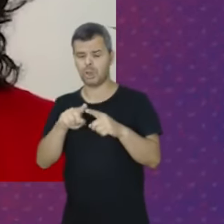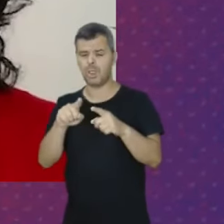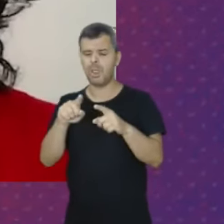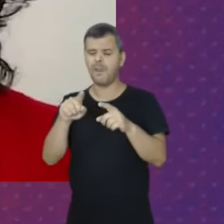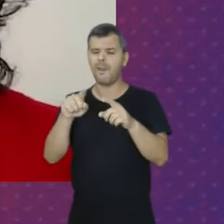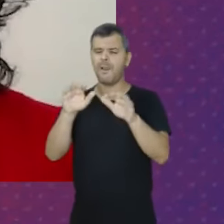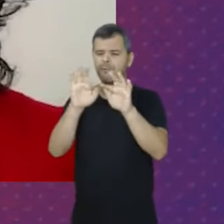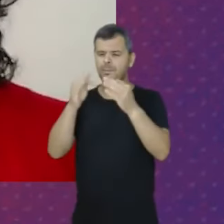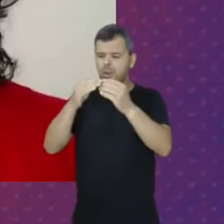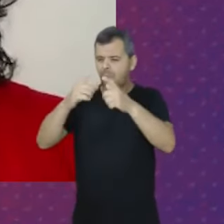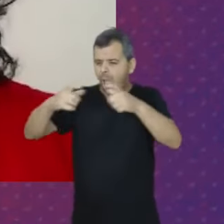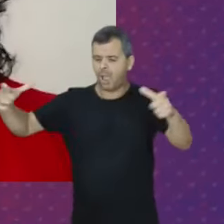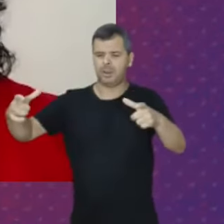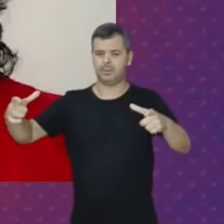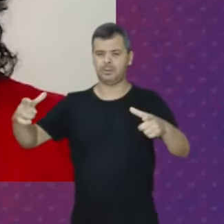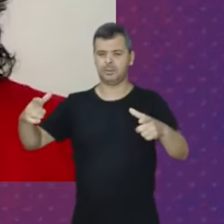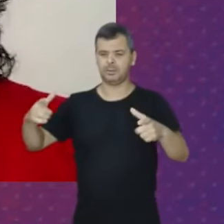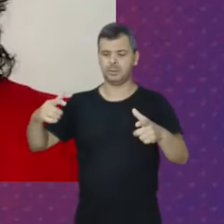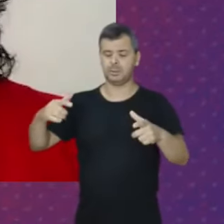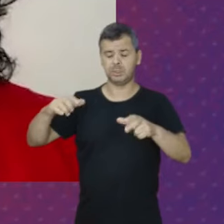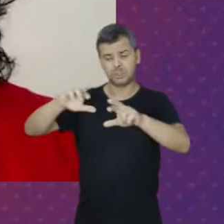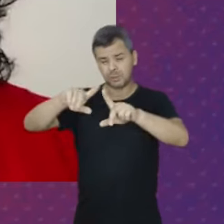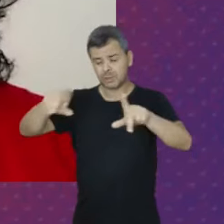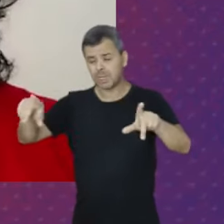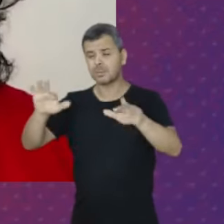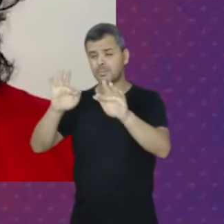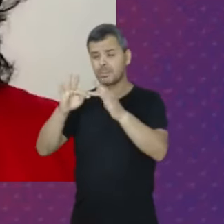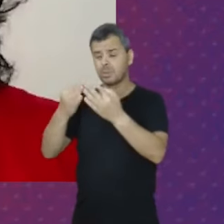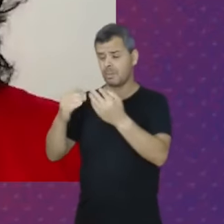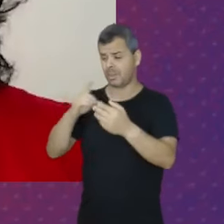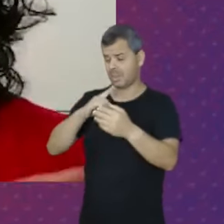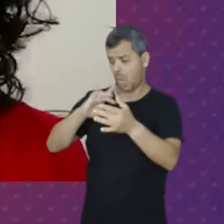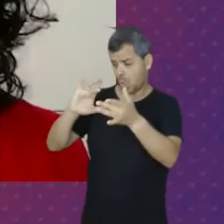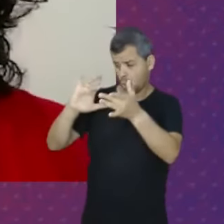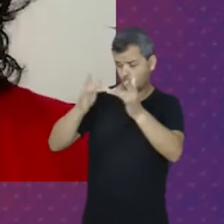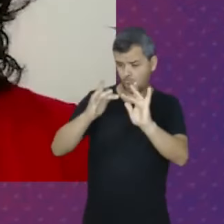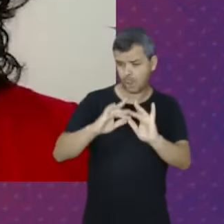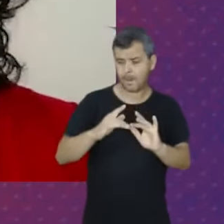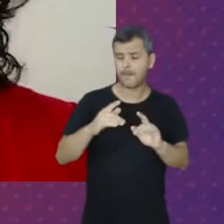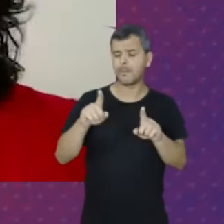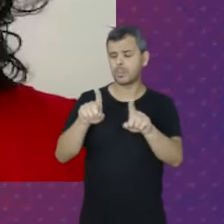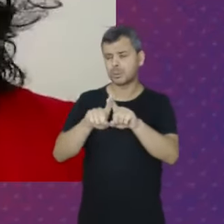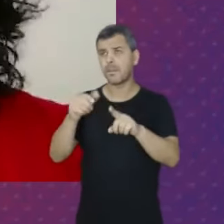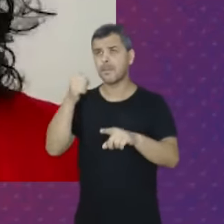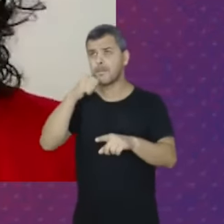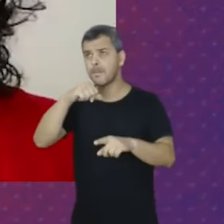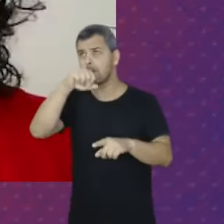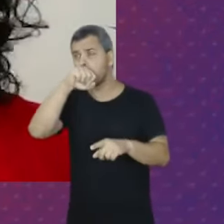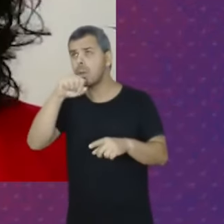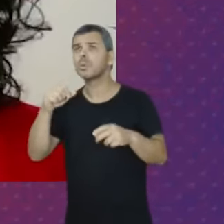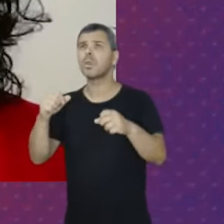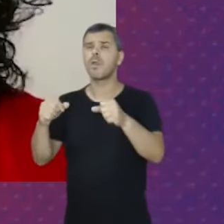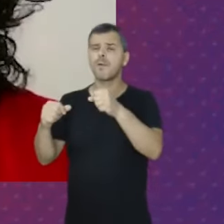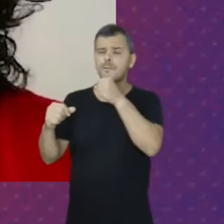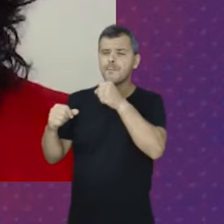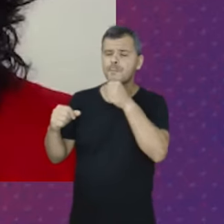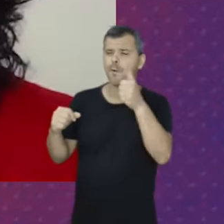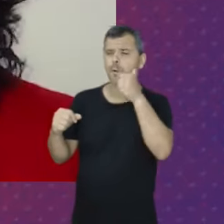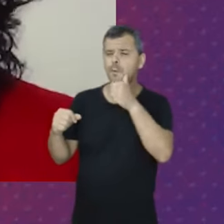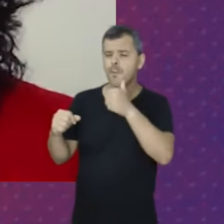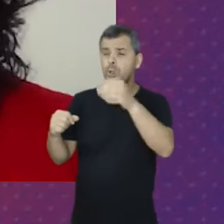família ampliada, outras pessoas com quem a criança tem vínculo, que pode ser uma mãe, pode ser uma avó, uma